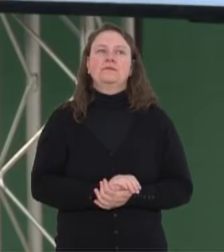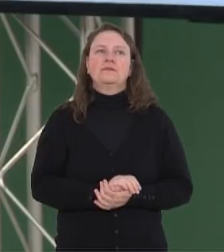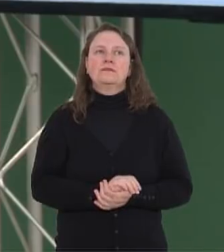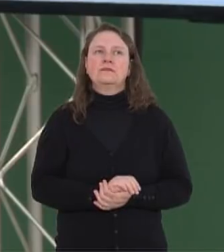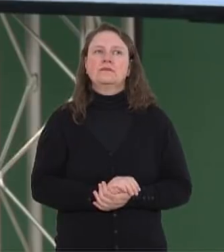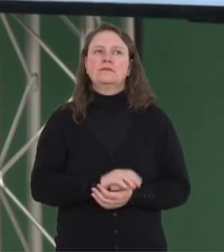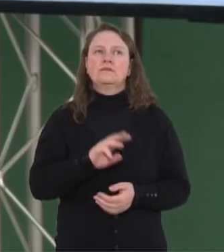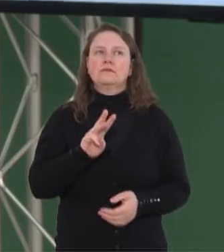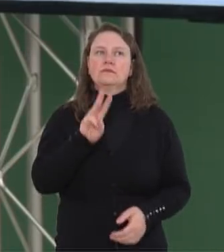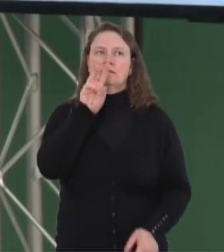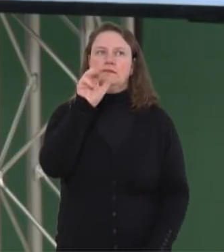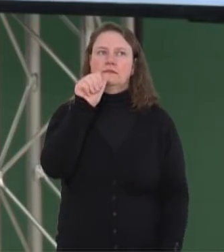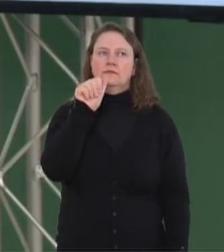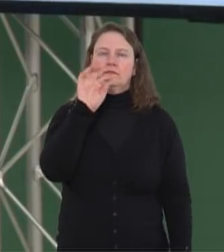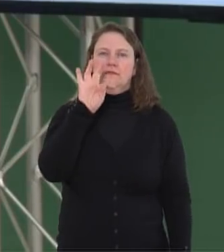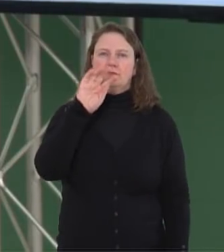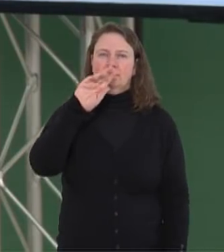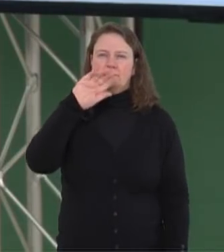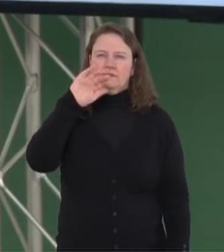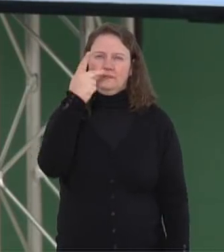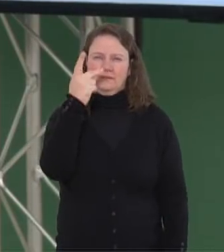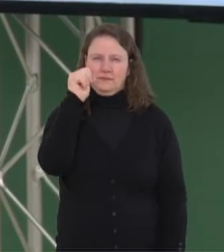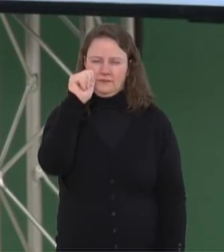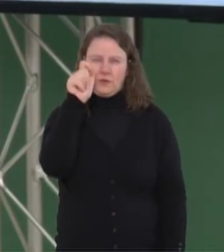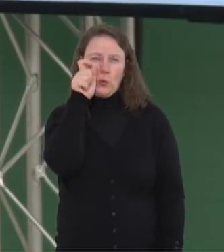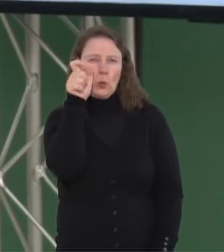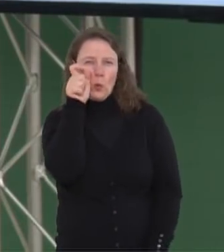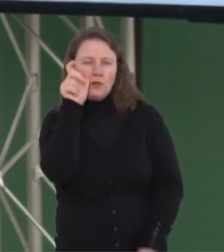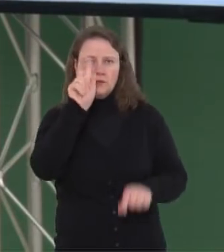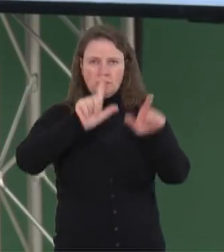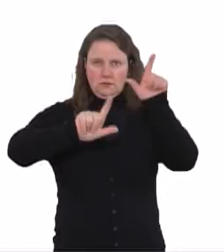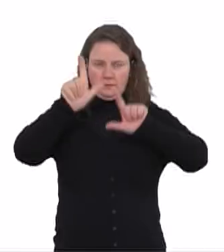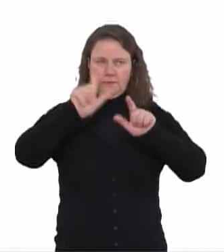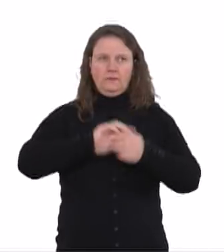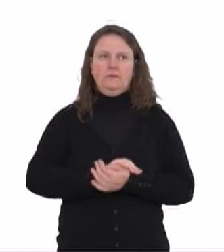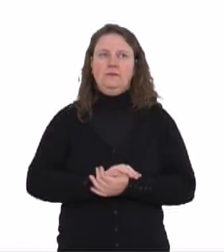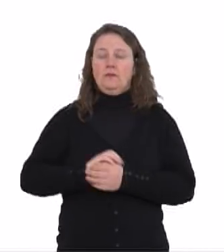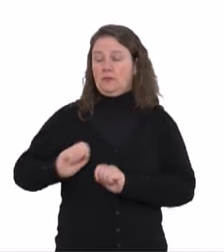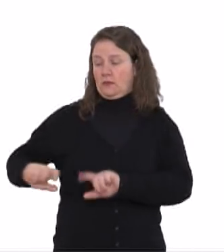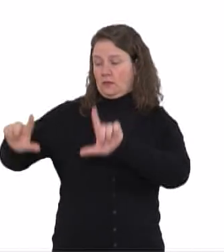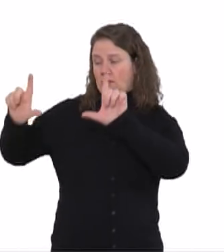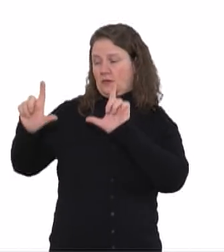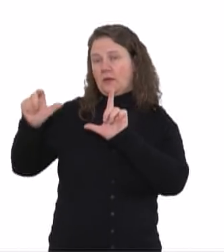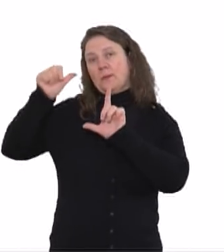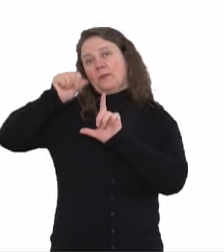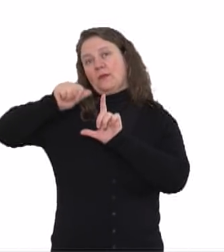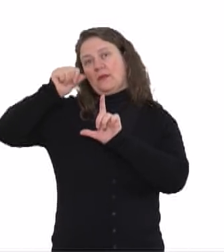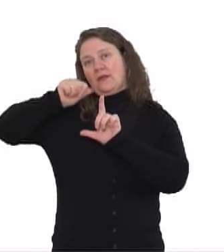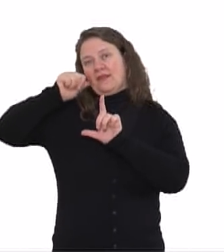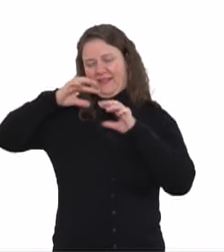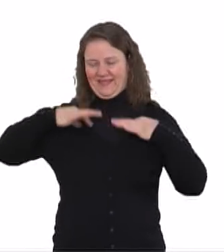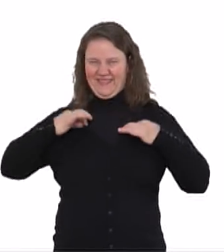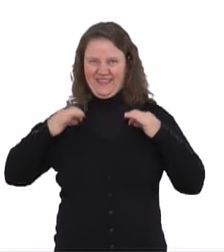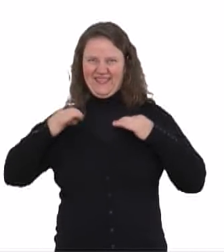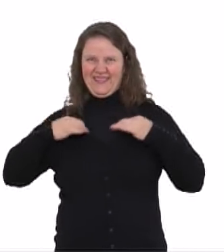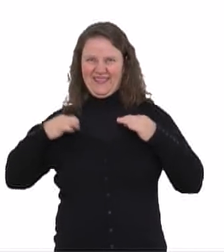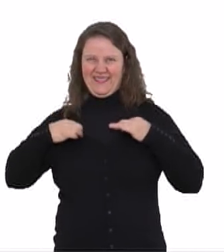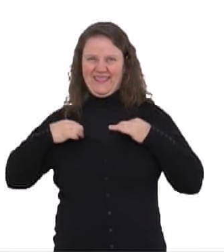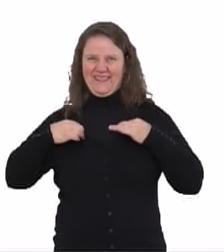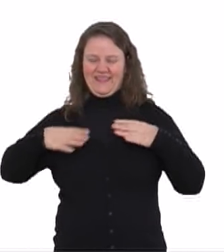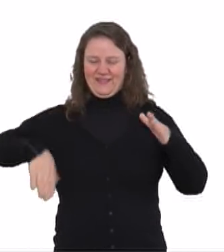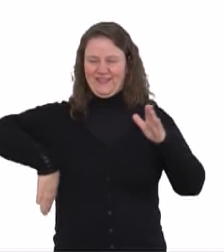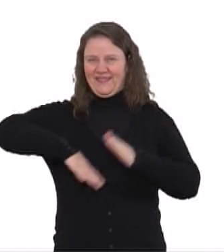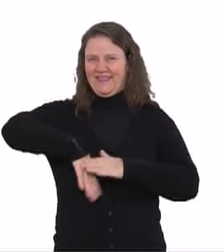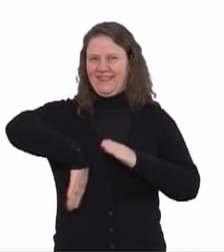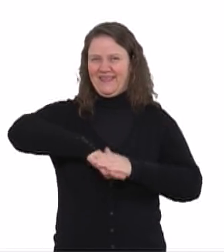TV. E a menininha, por último ali, que está com aquela bola, olha a roupinha dela, bem específica